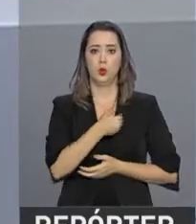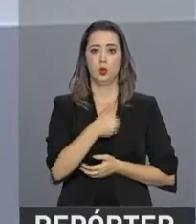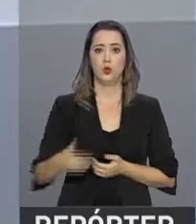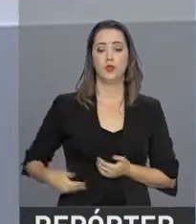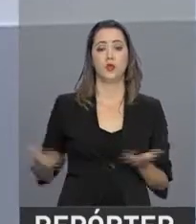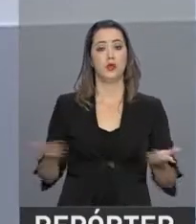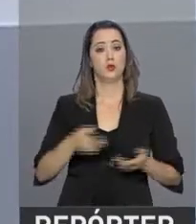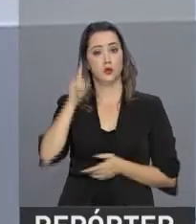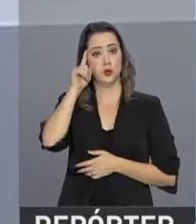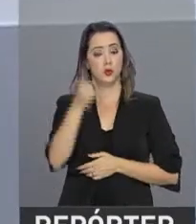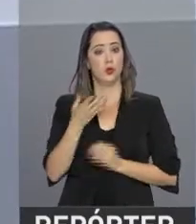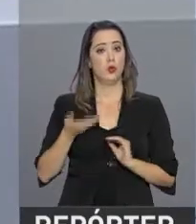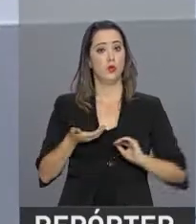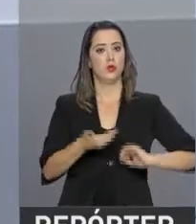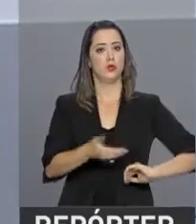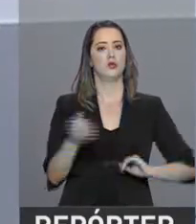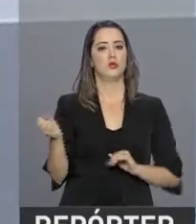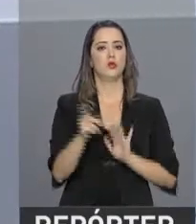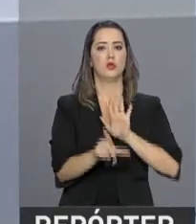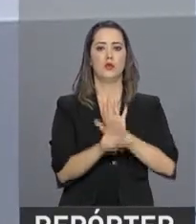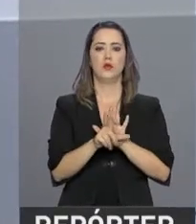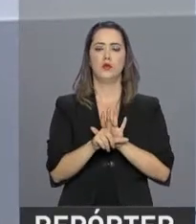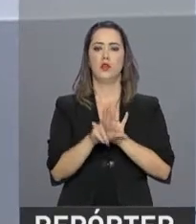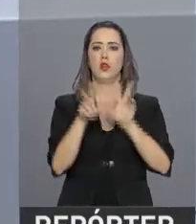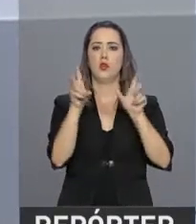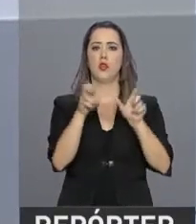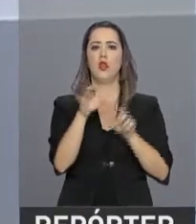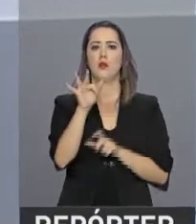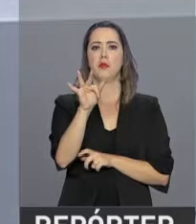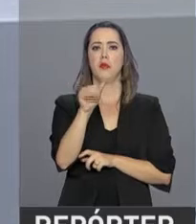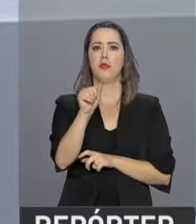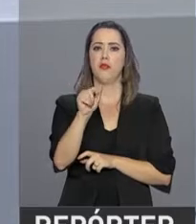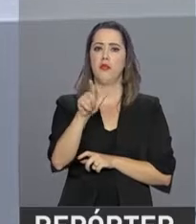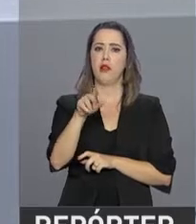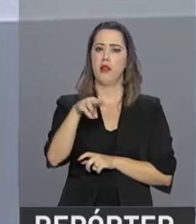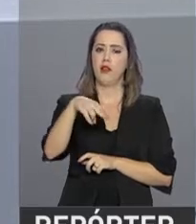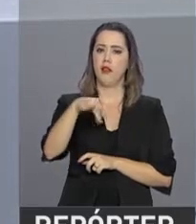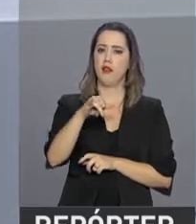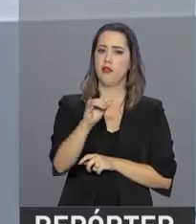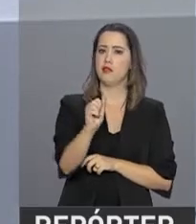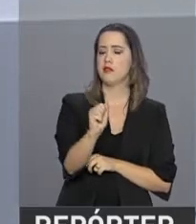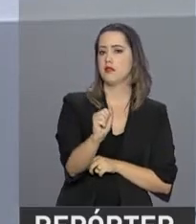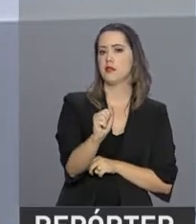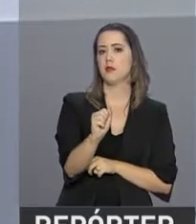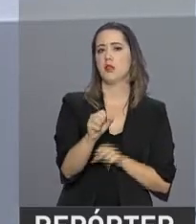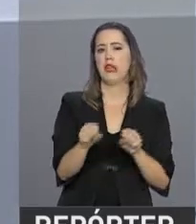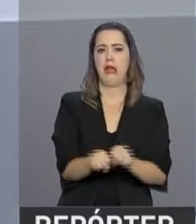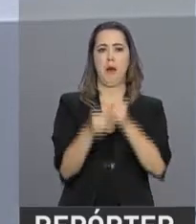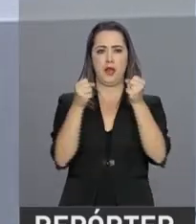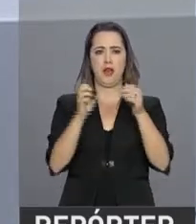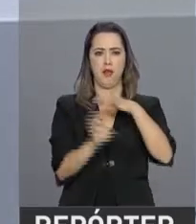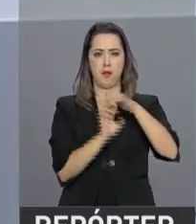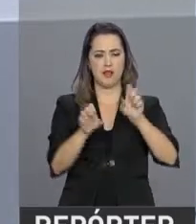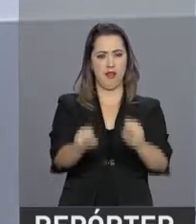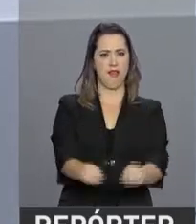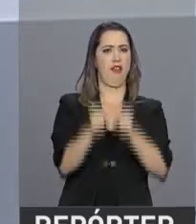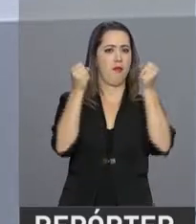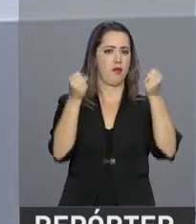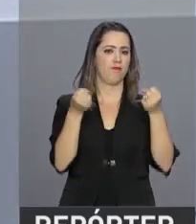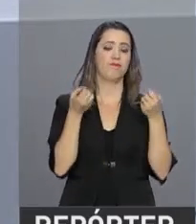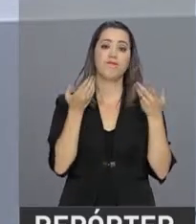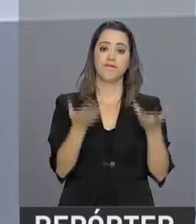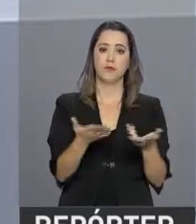governo mandou hoje para o Congresso uma nova lei que trata de falência e recuperação judicial e extrajudicial. O presidente Michel